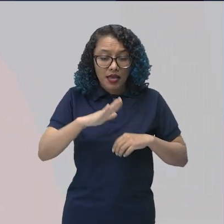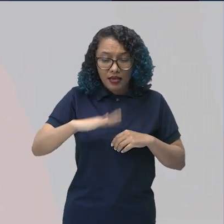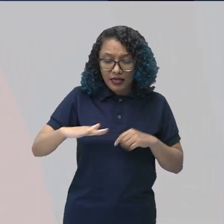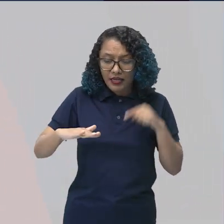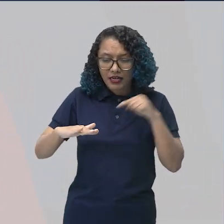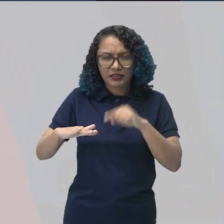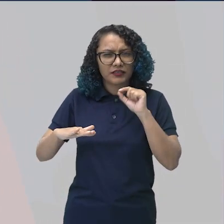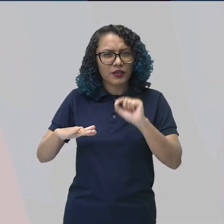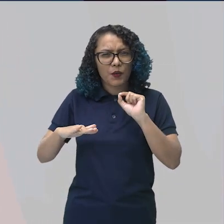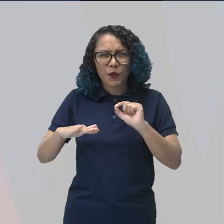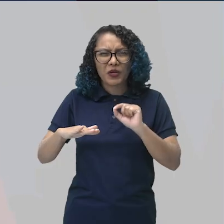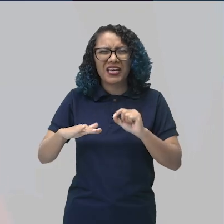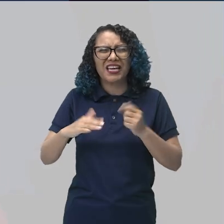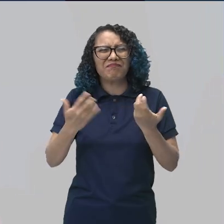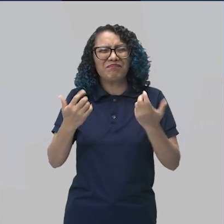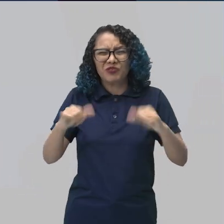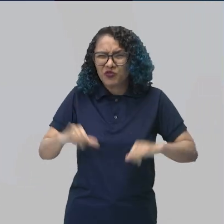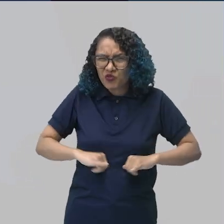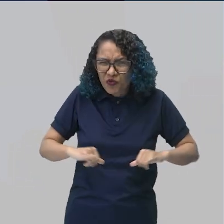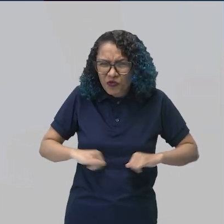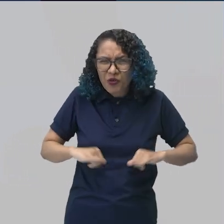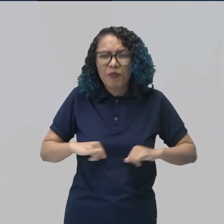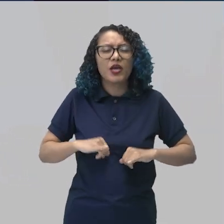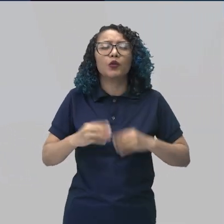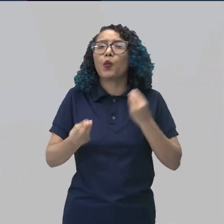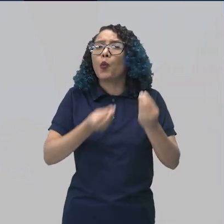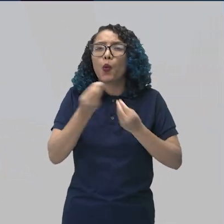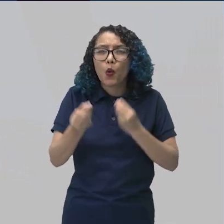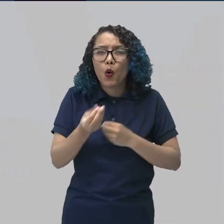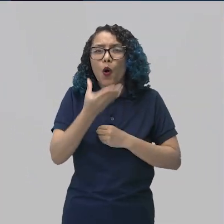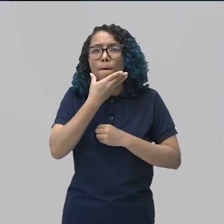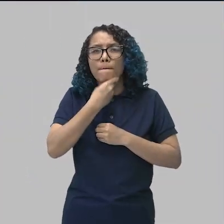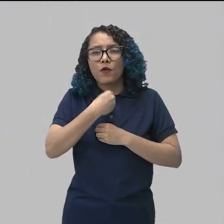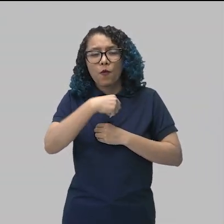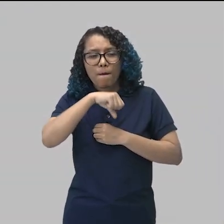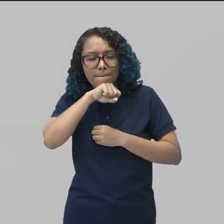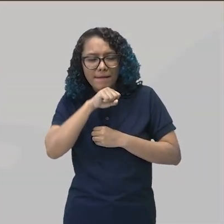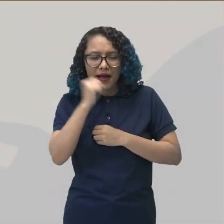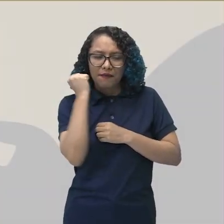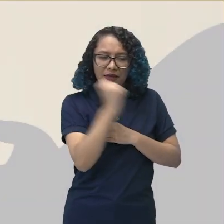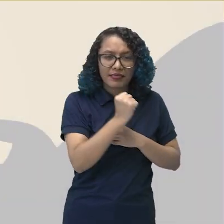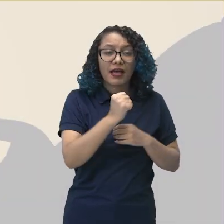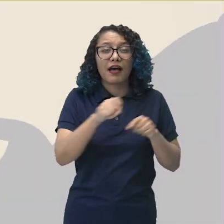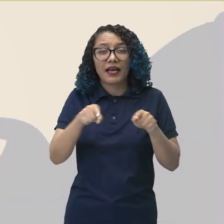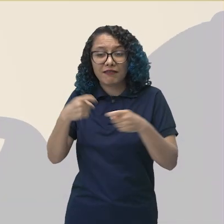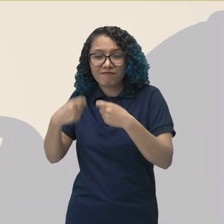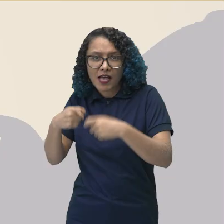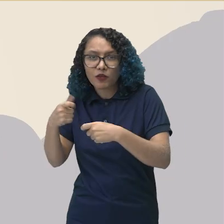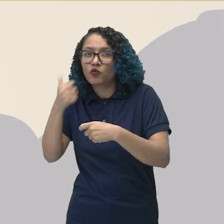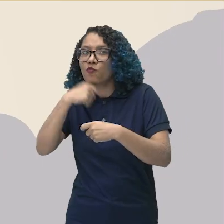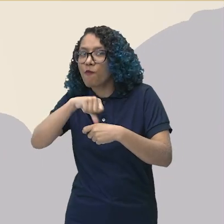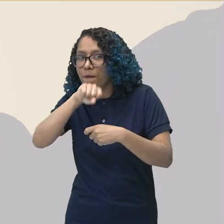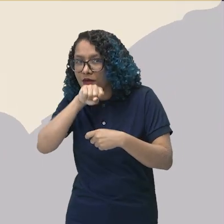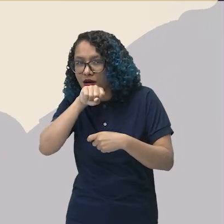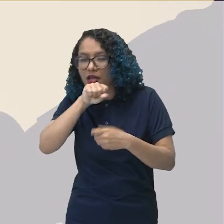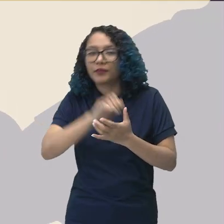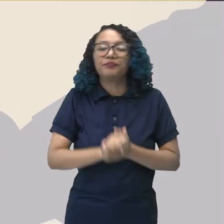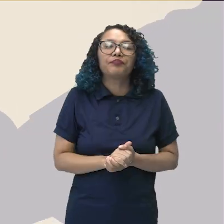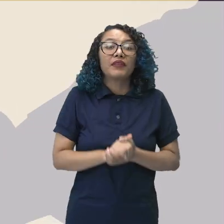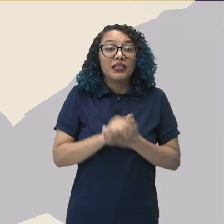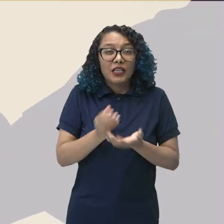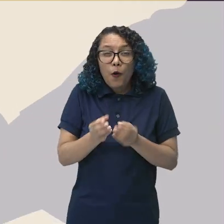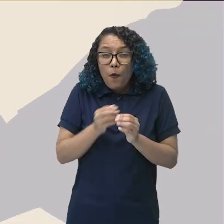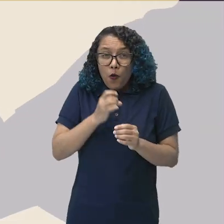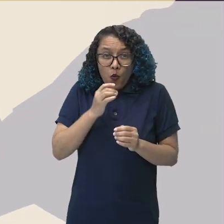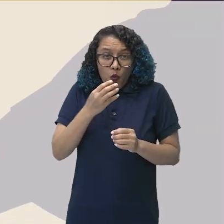causaria desgraça de todos quando matasse o pai e desposasse a sua mãe. Temendo que a profecia se concretizasse, o